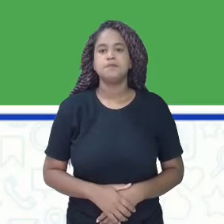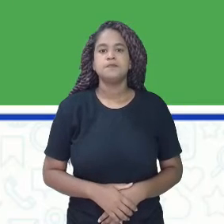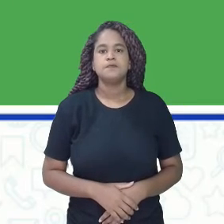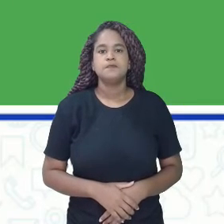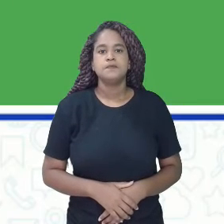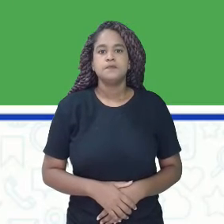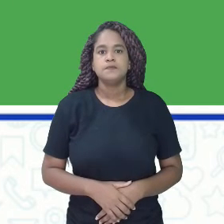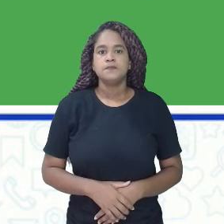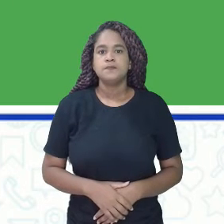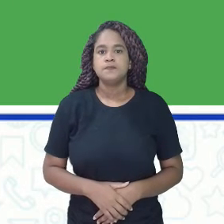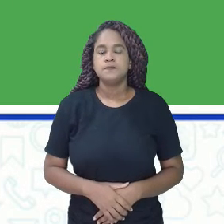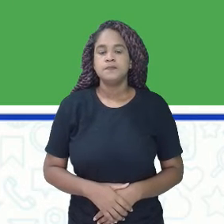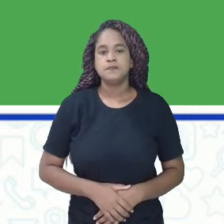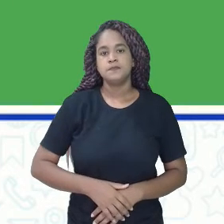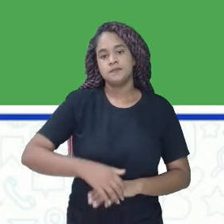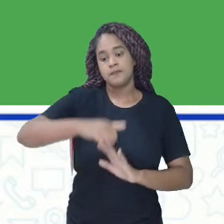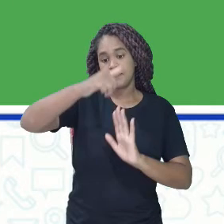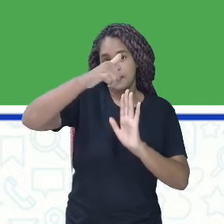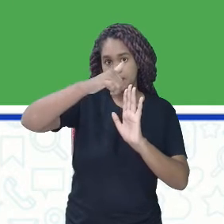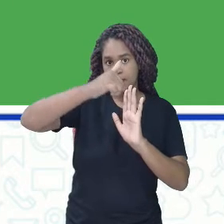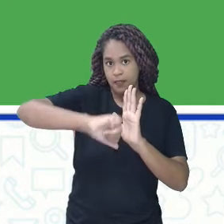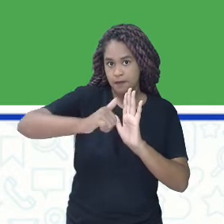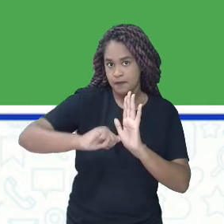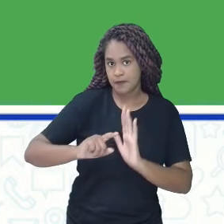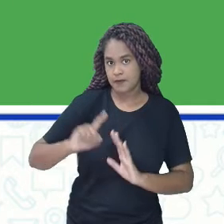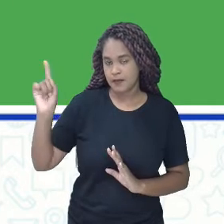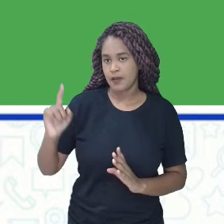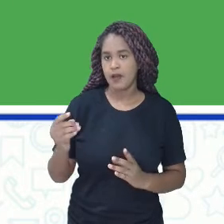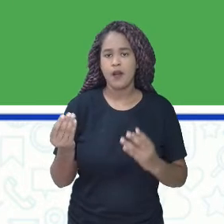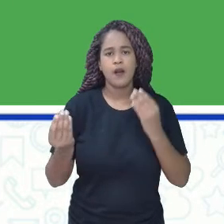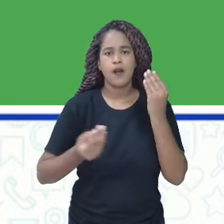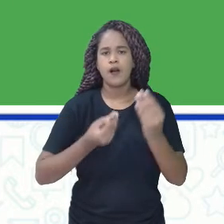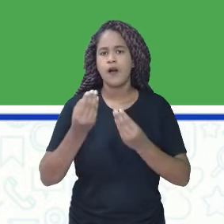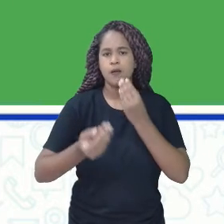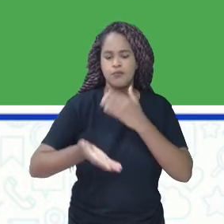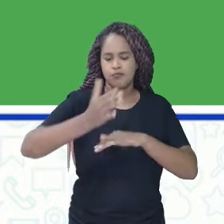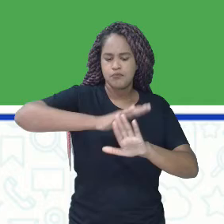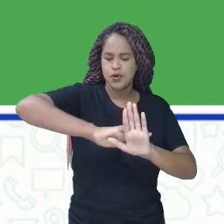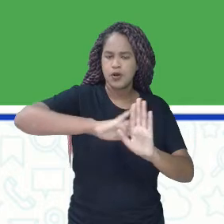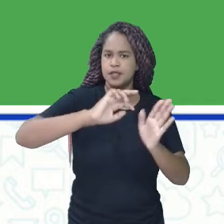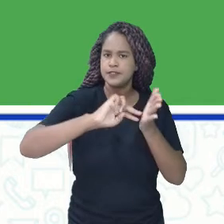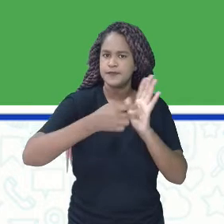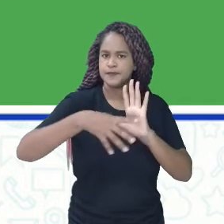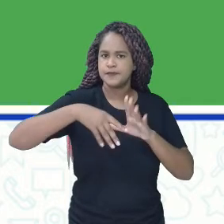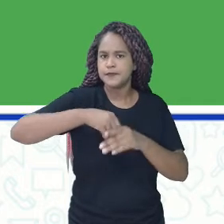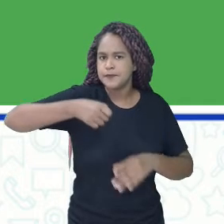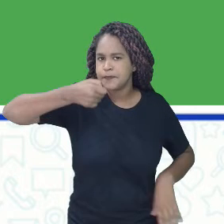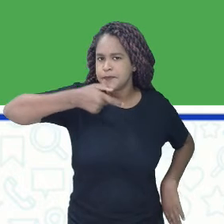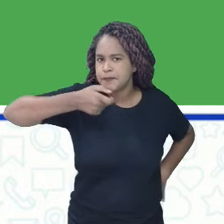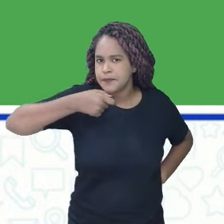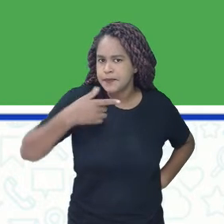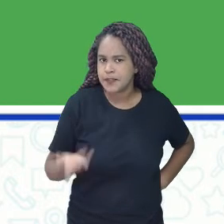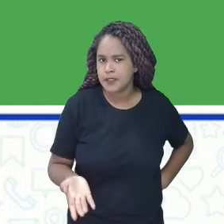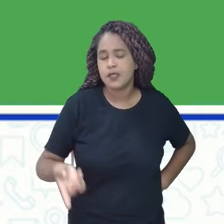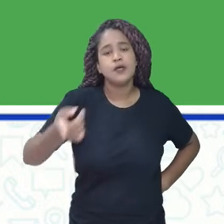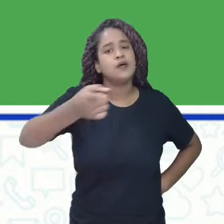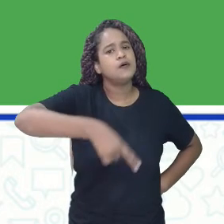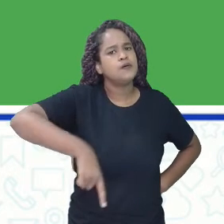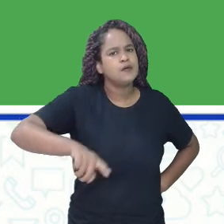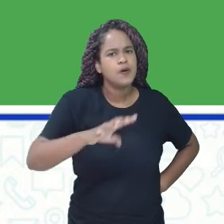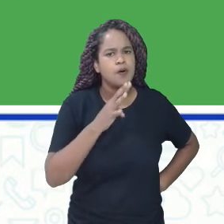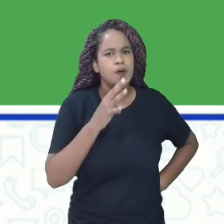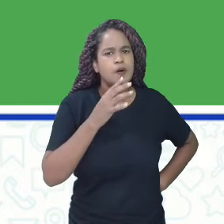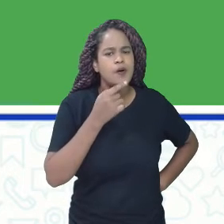Analisando, que julgamento ou ideias preconcebidas estão subtendidas nas piadas? Você conhece